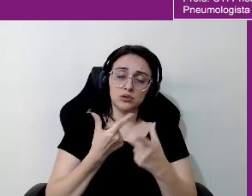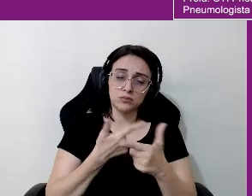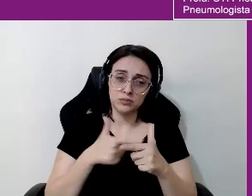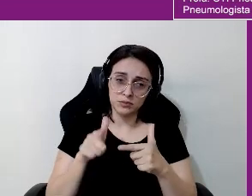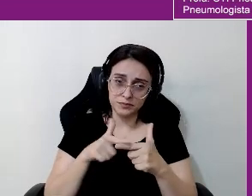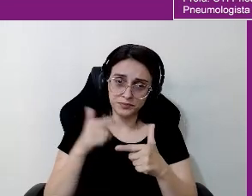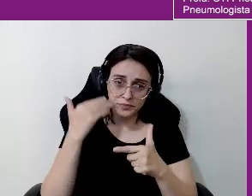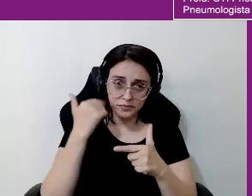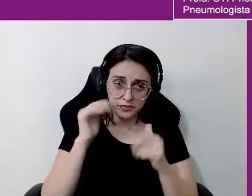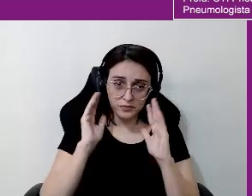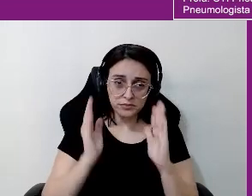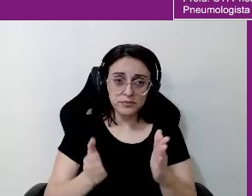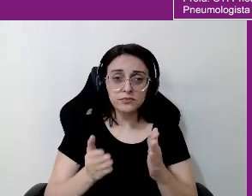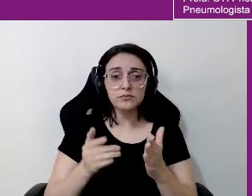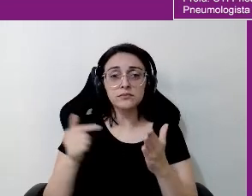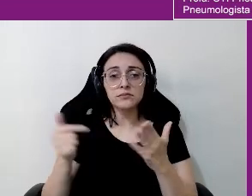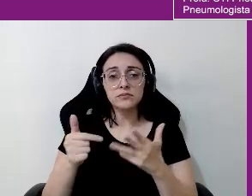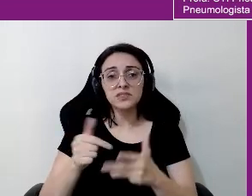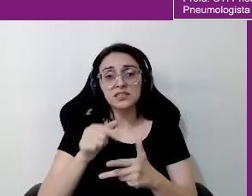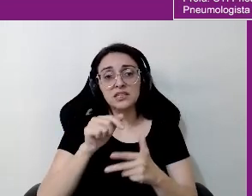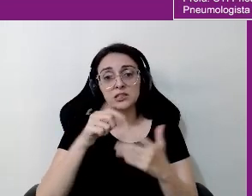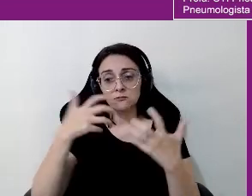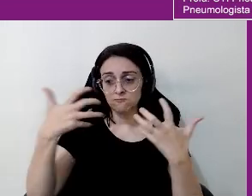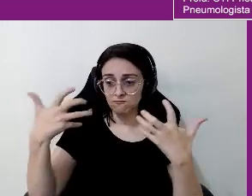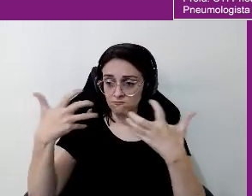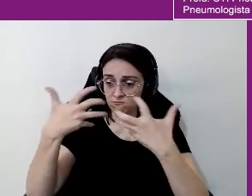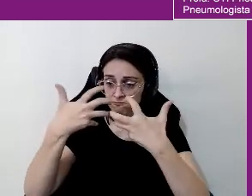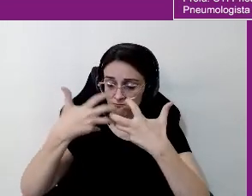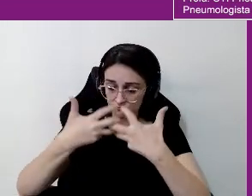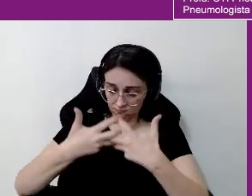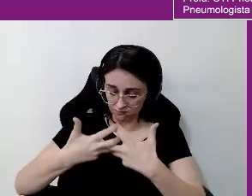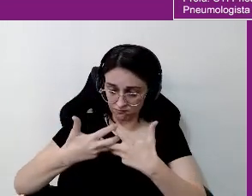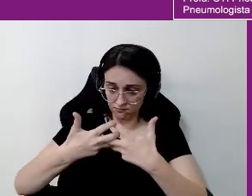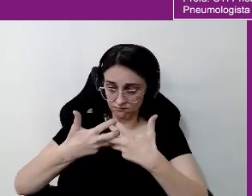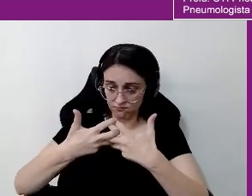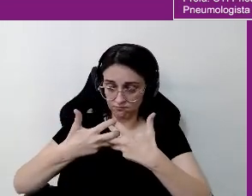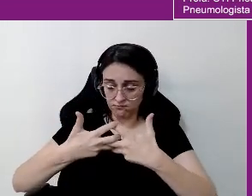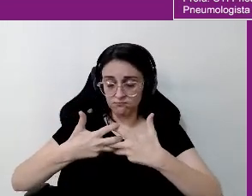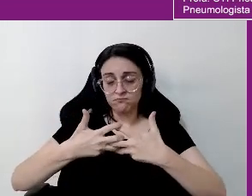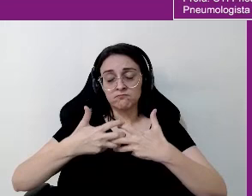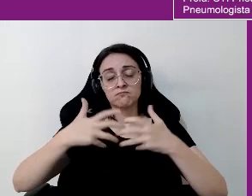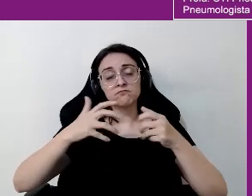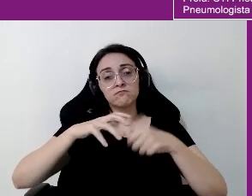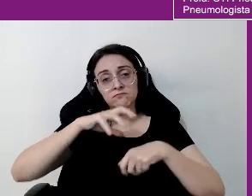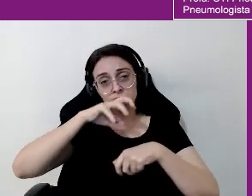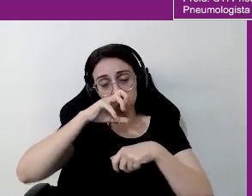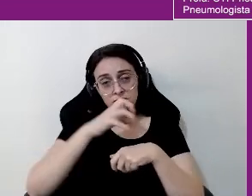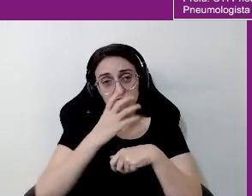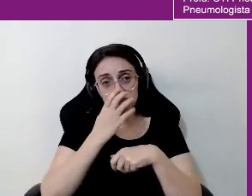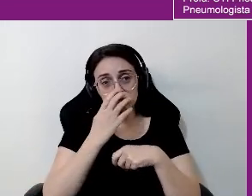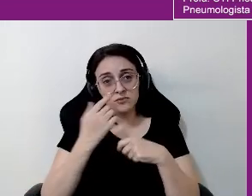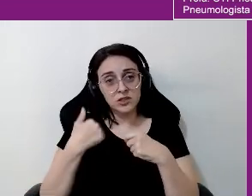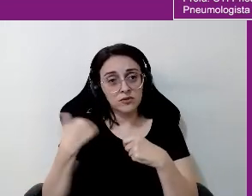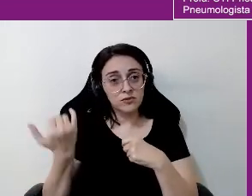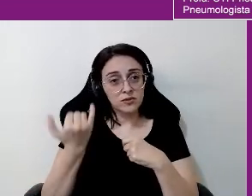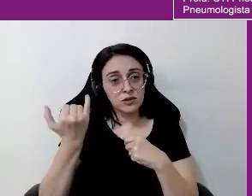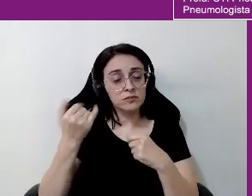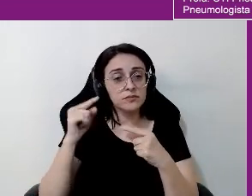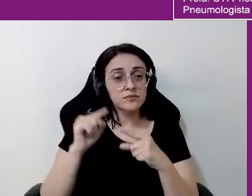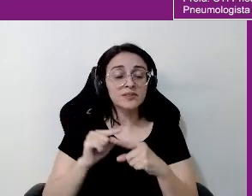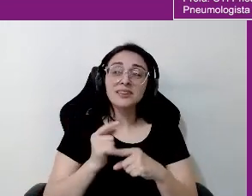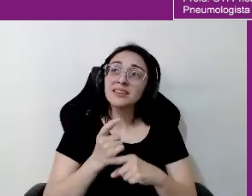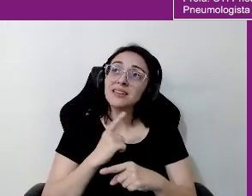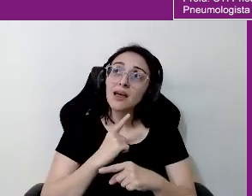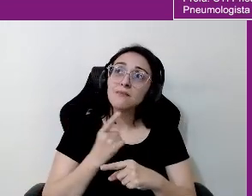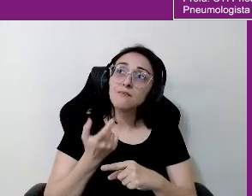problema. A sincronização do respirador é um ponto fundamental e que existe